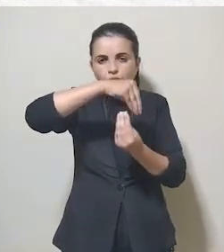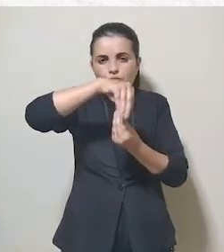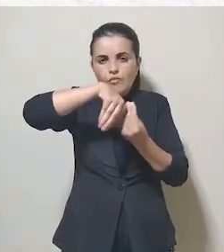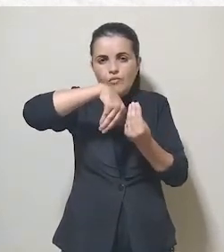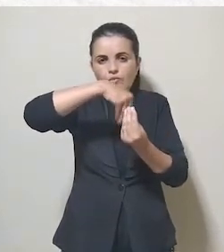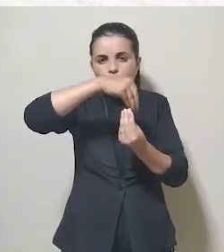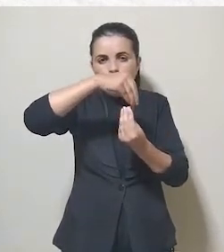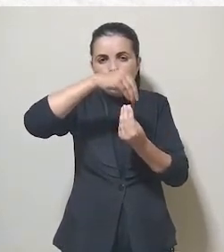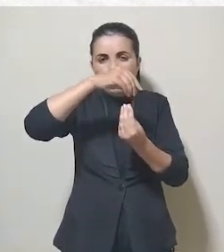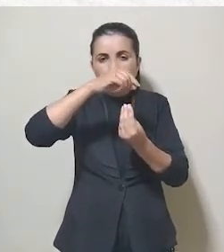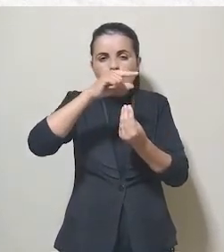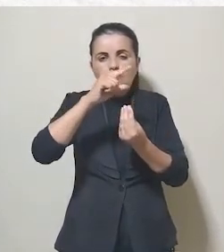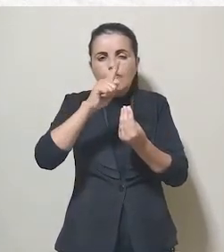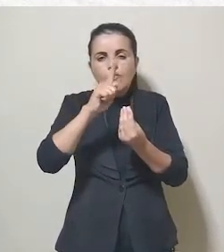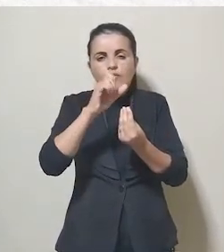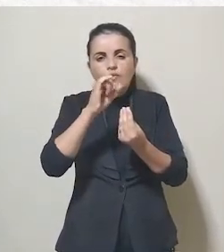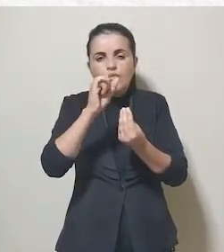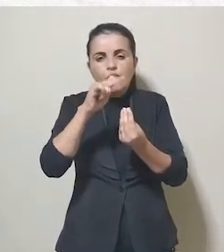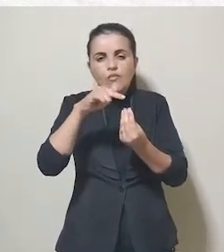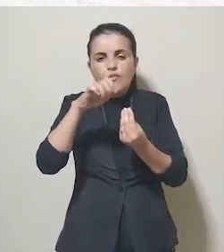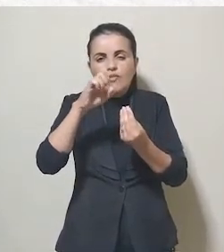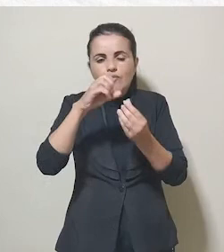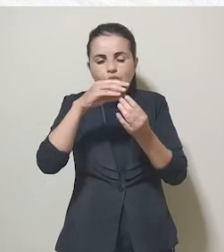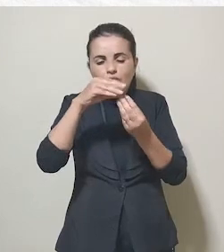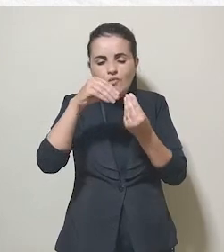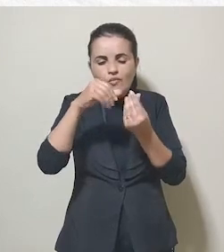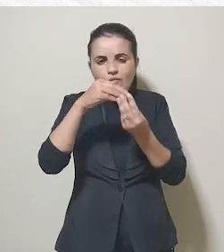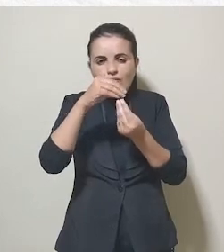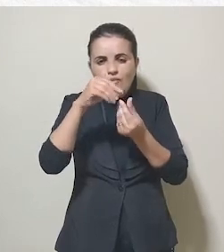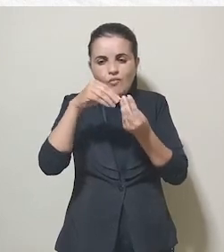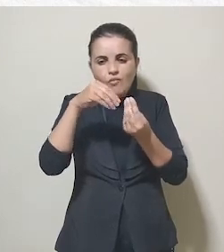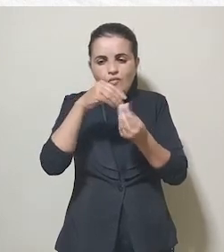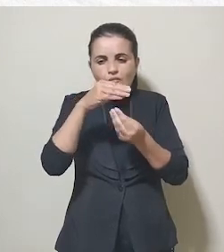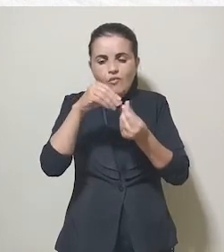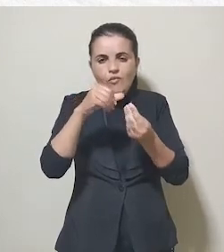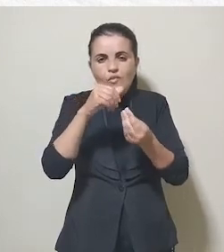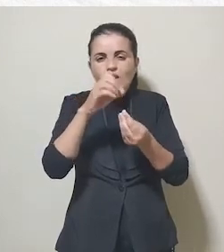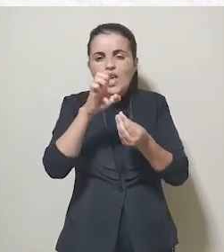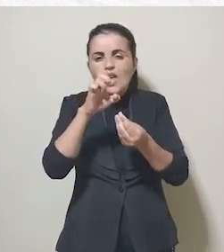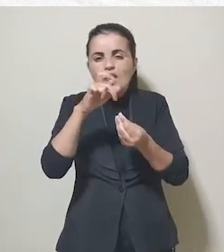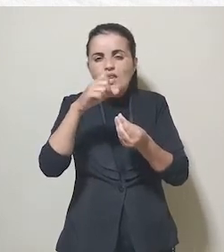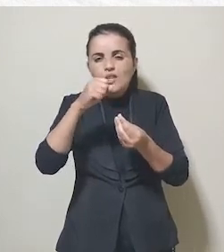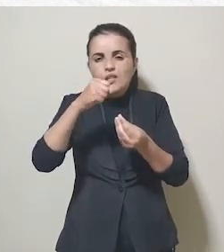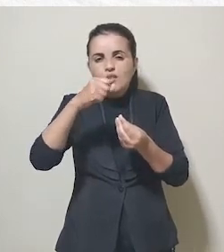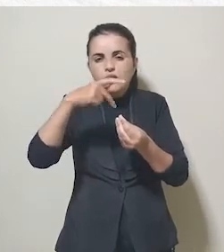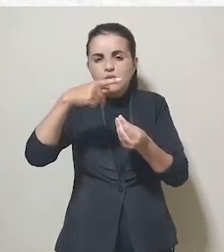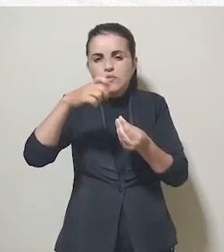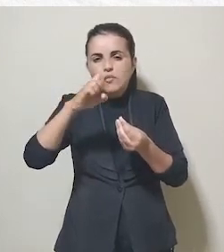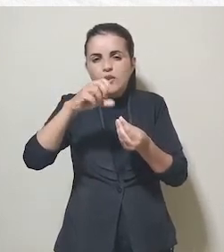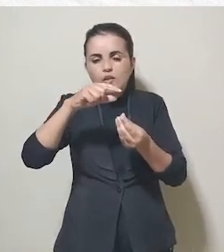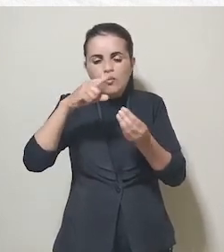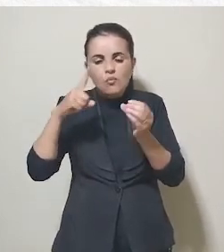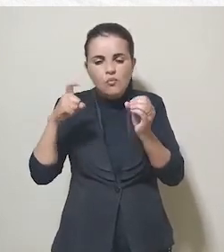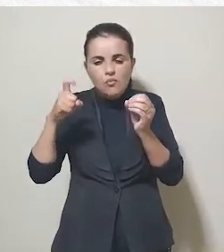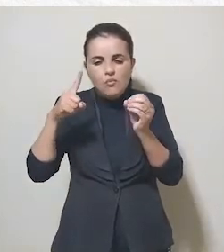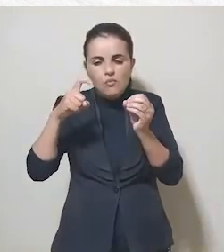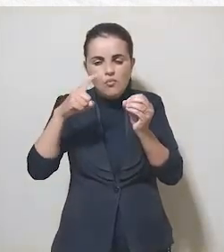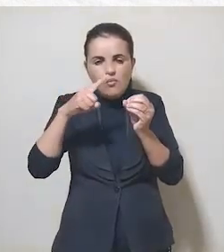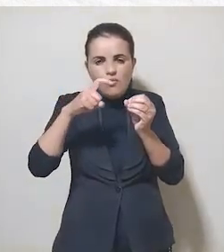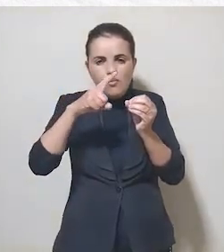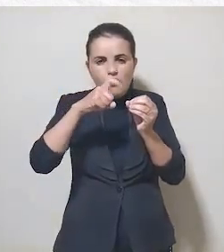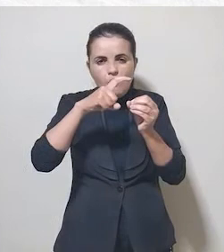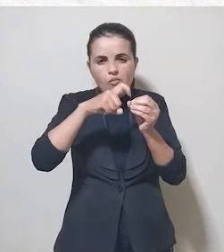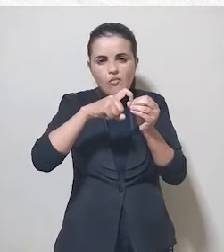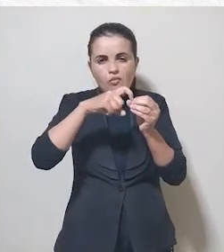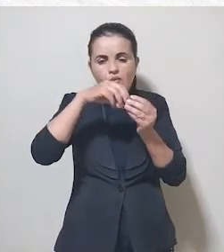esse líquido seminal, no qual a gente tem espermatozoide mais líquido seminal, formam o que a gente chama de esperma, certo? Então, a gente vê aí